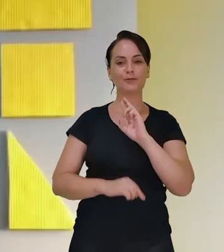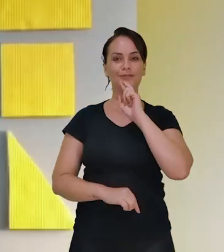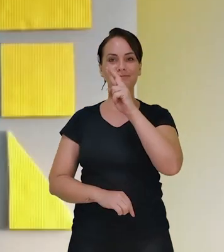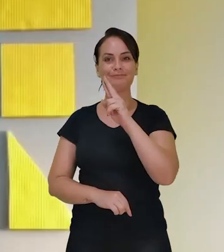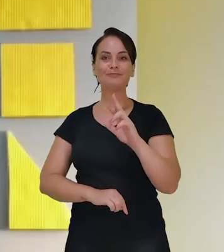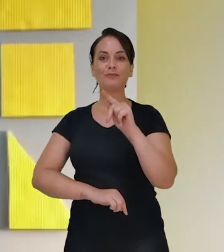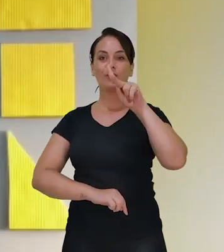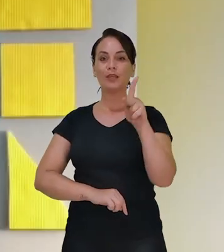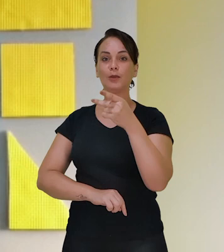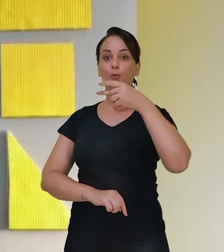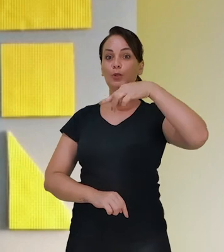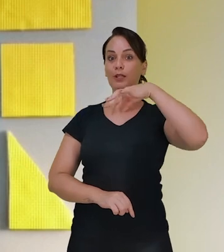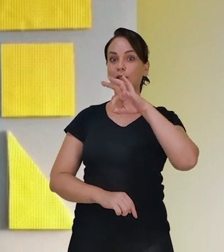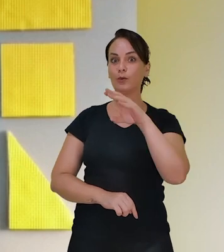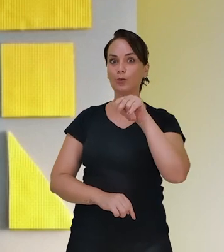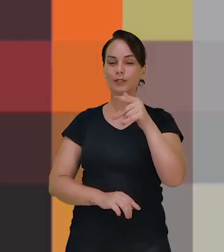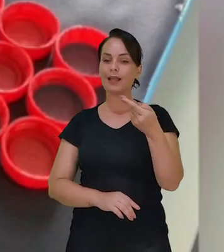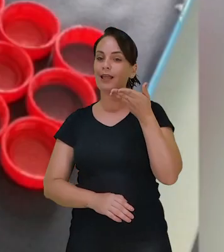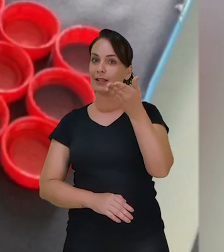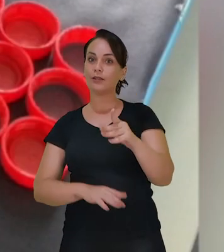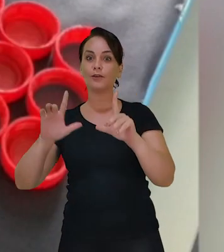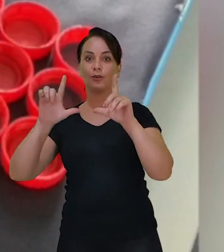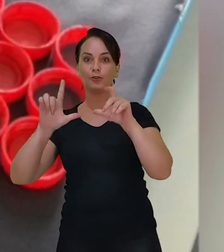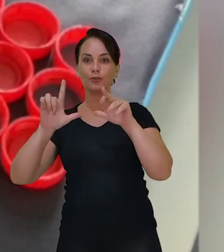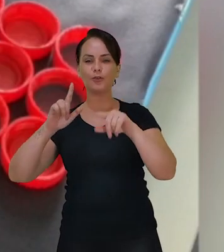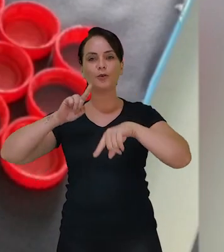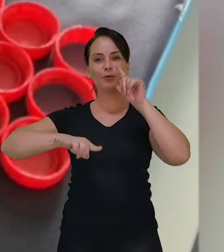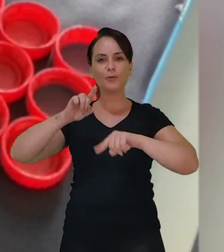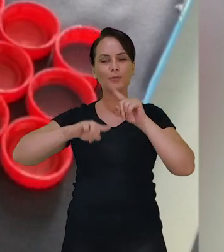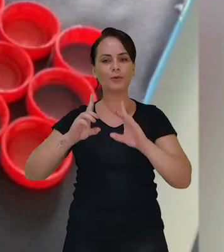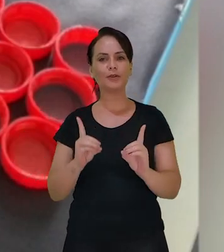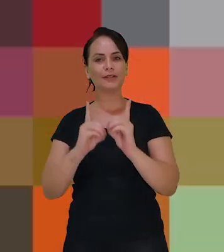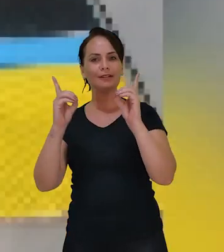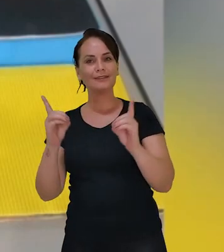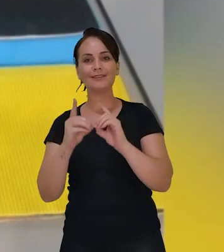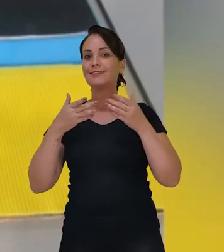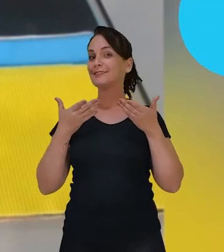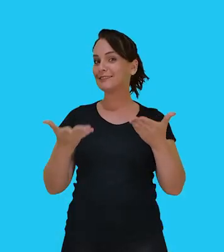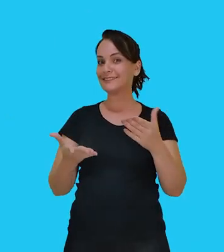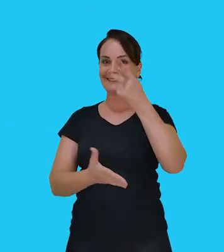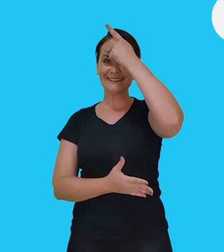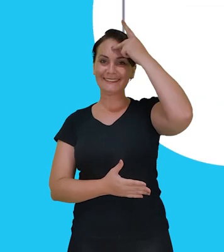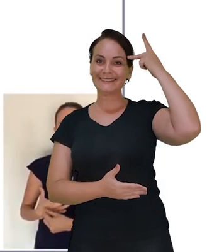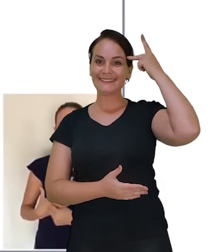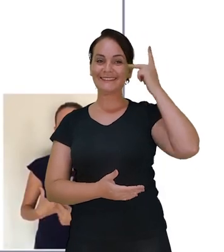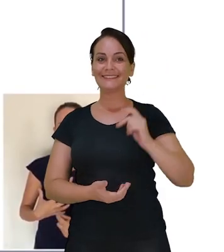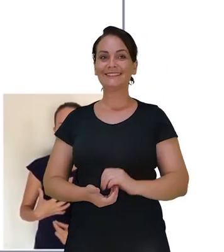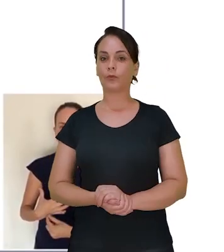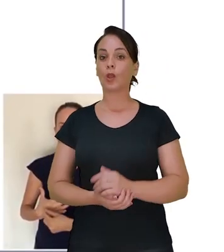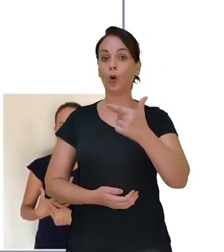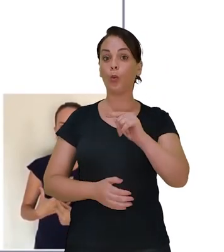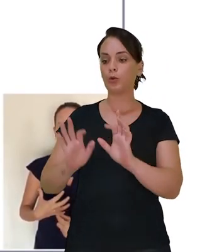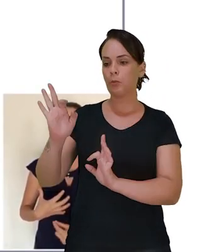da hipotenusa. Aqui algumas fotografias do recurso didático. E é isso, pessoal. Outro